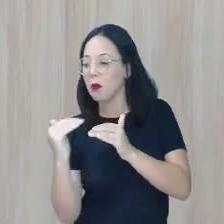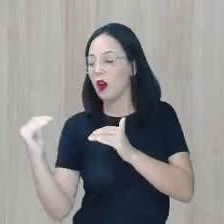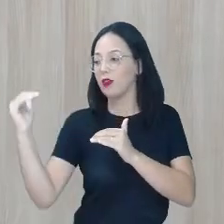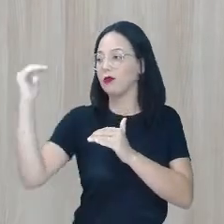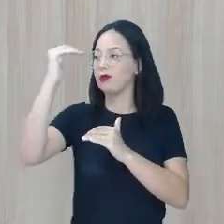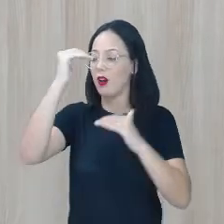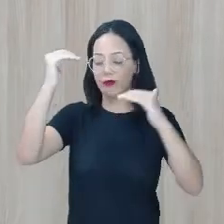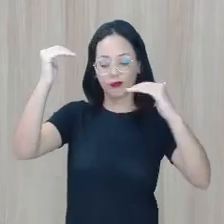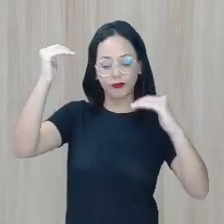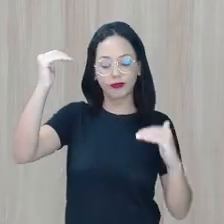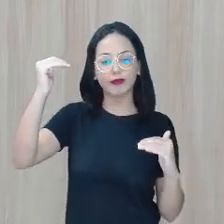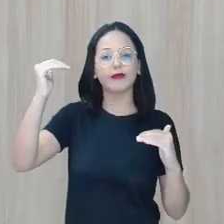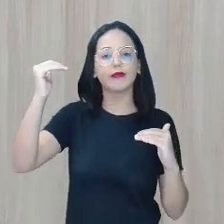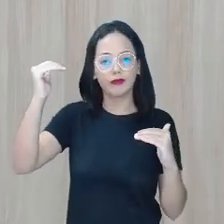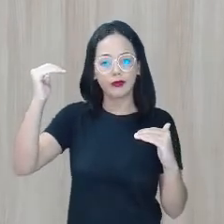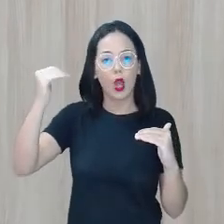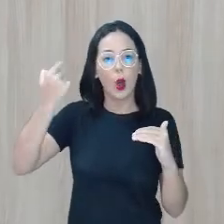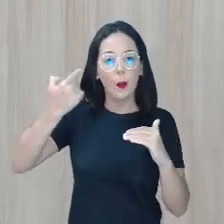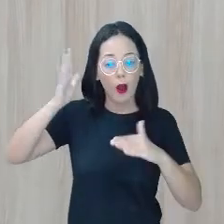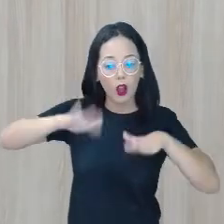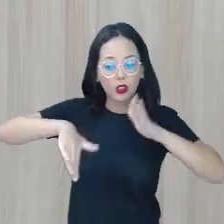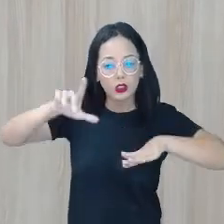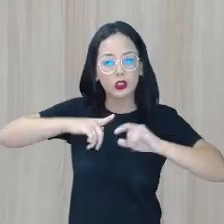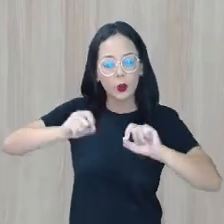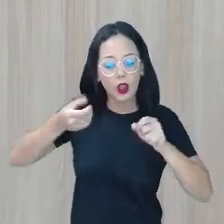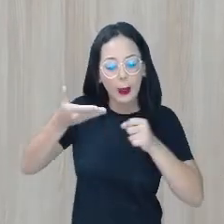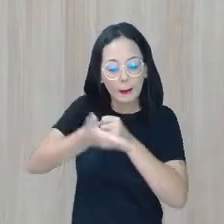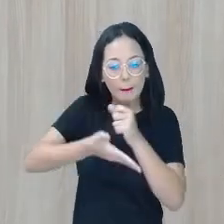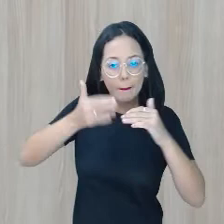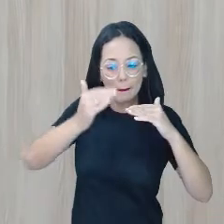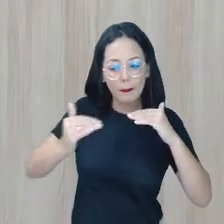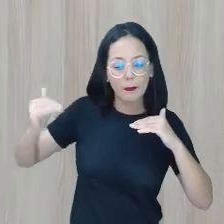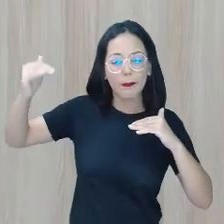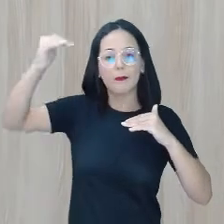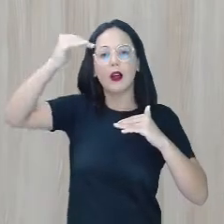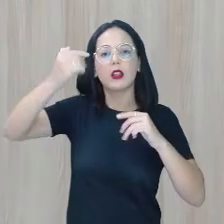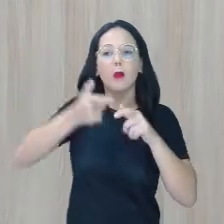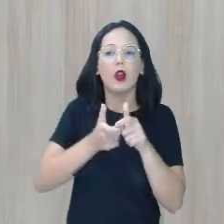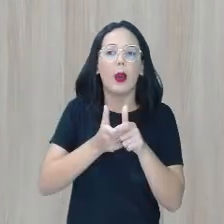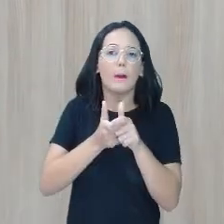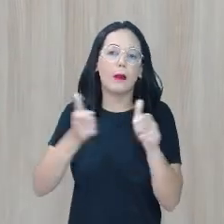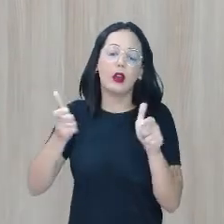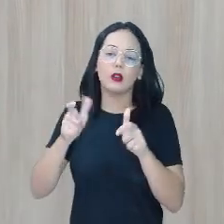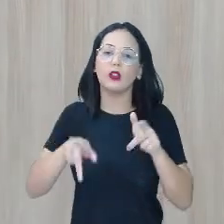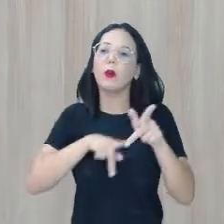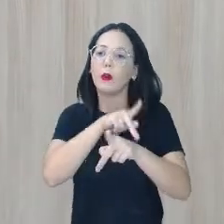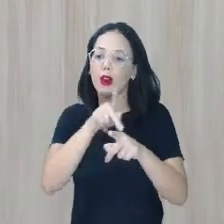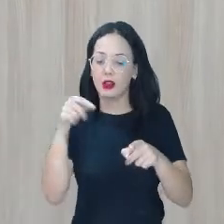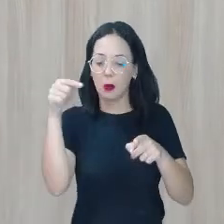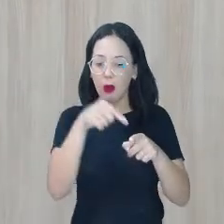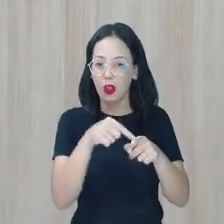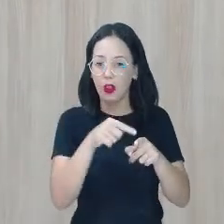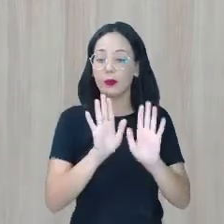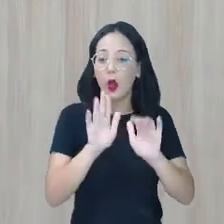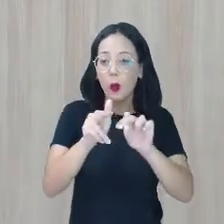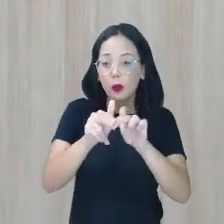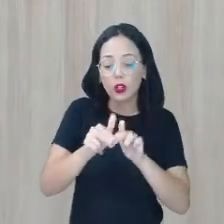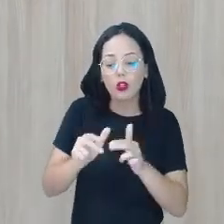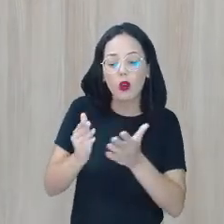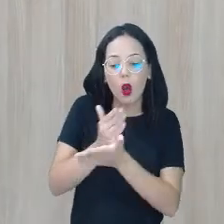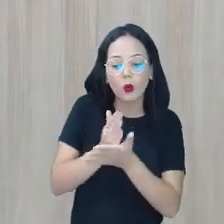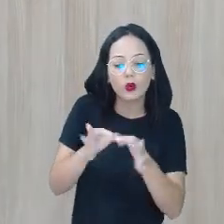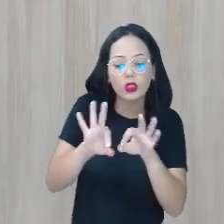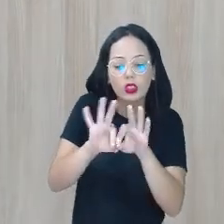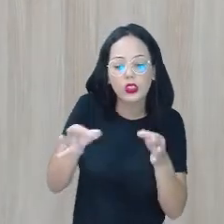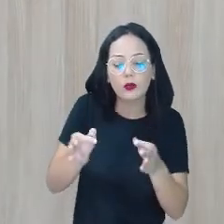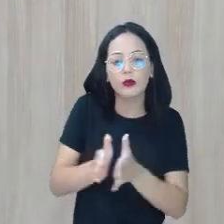subjugando, né, muitas vezes à base da força, essa maioria da população. Então esses pequenos artesãos,